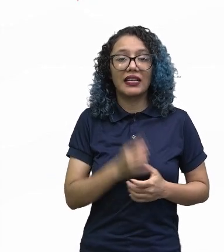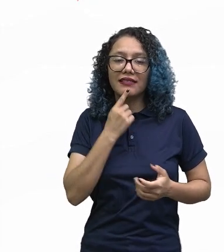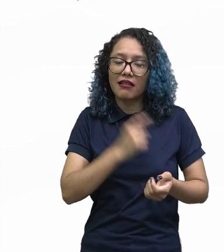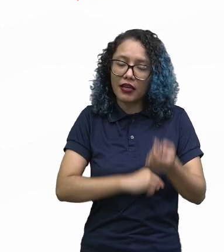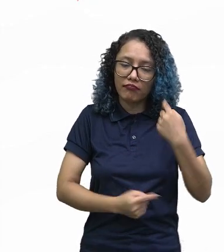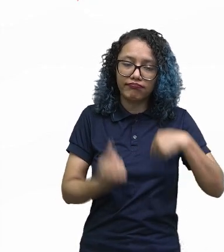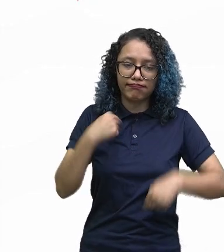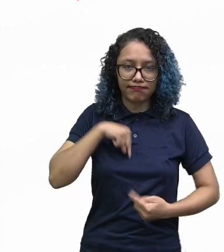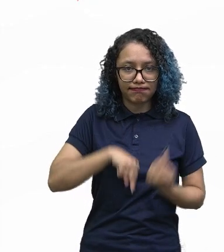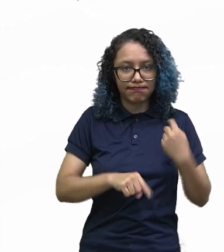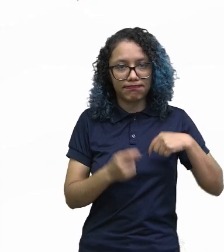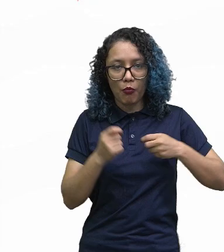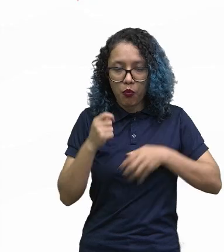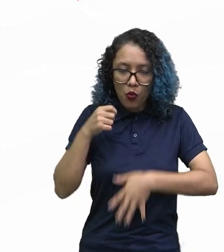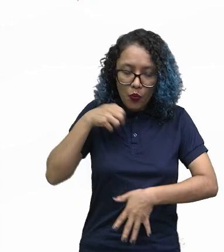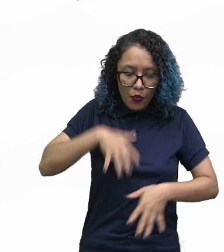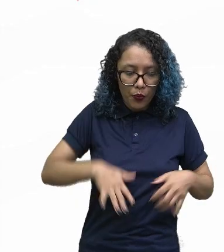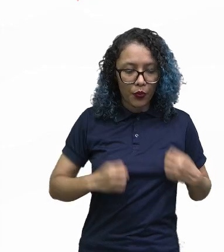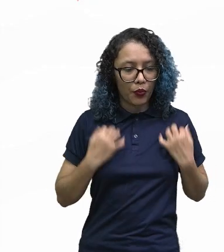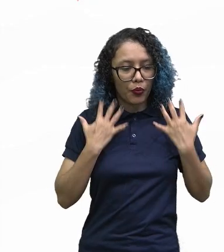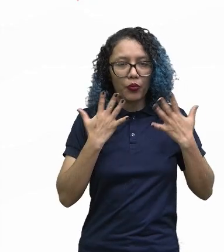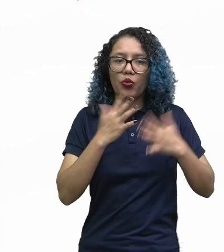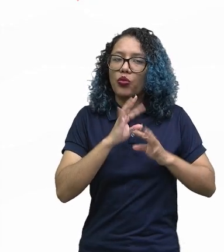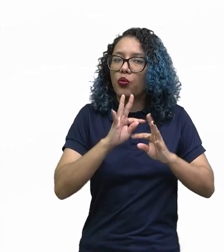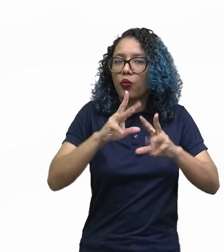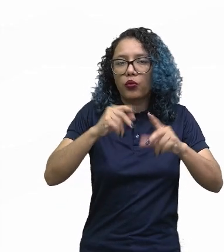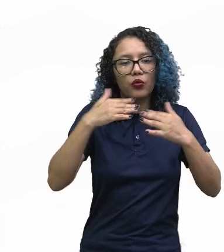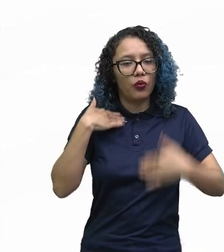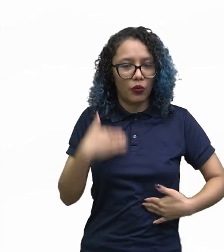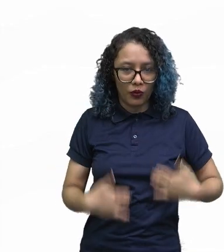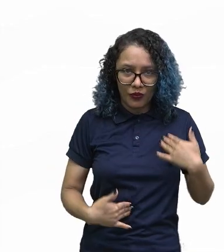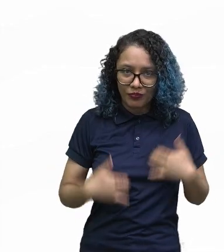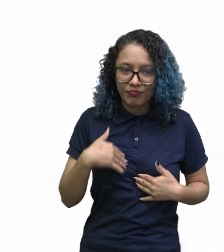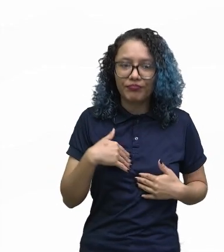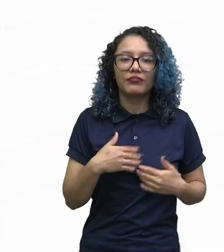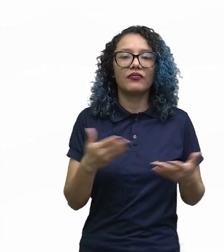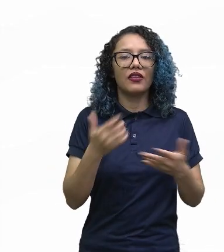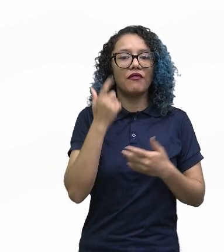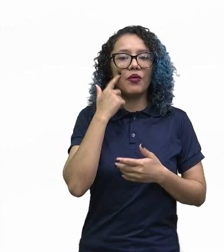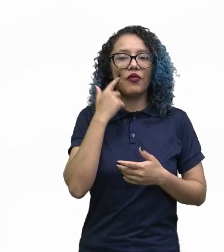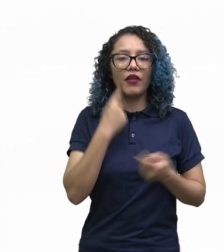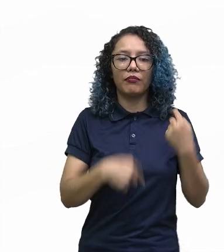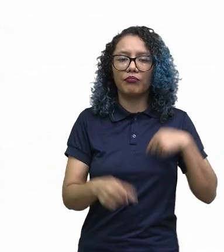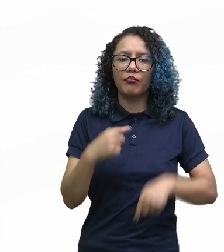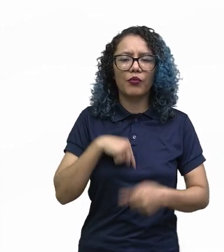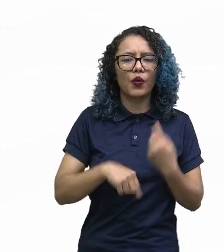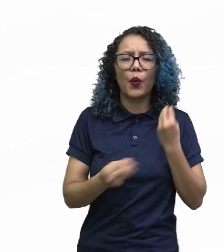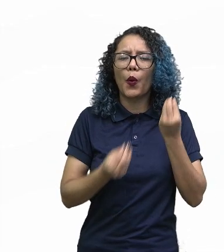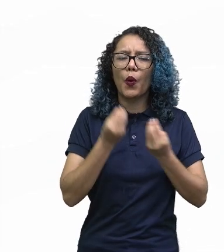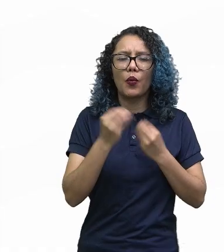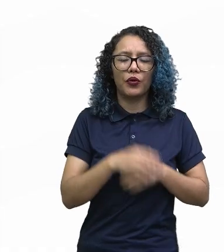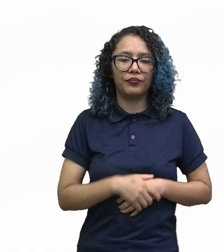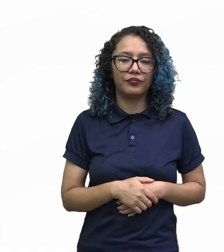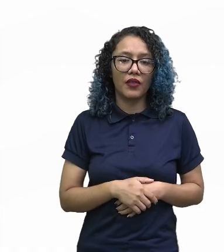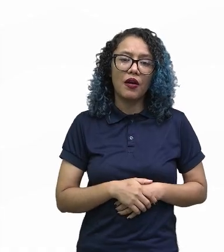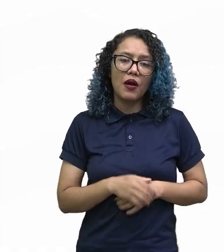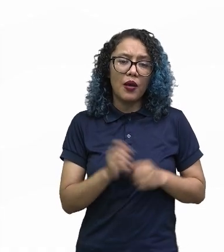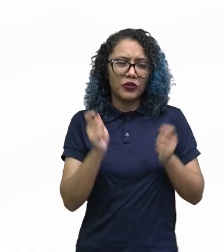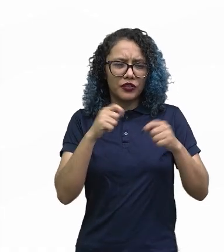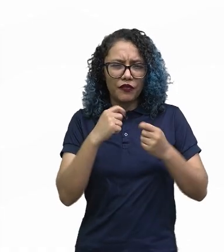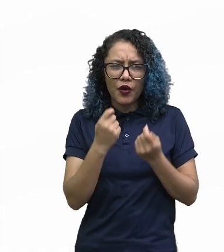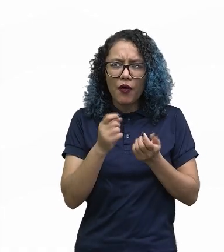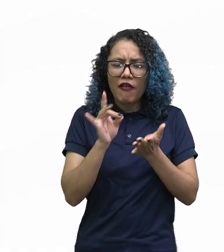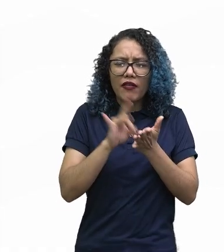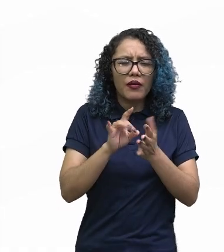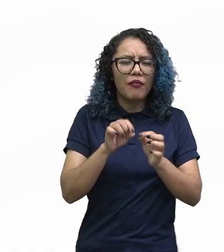sangue por todo o nosso sistema cardiovascular, tá bom? Vamos observar aí agora sobre a circulação. Podemos dizer que a